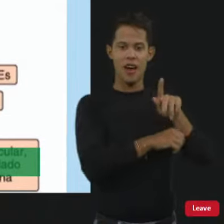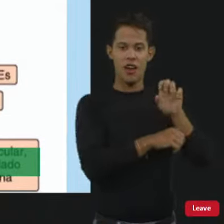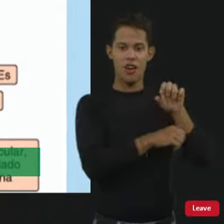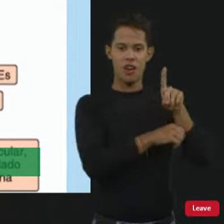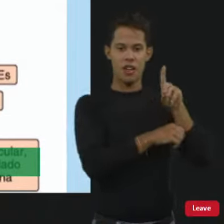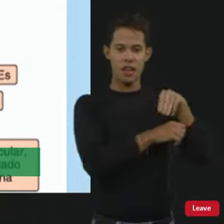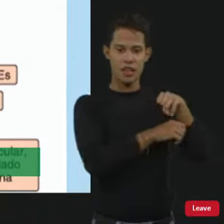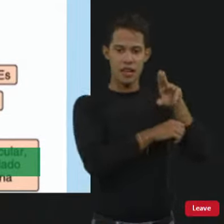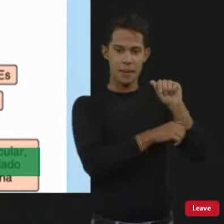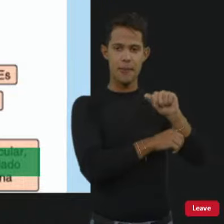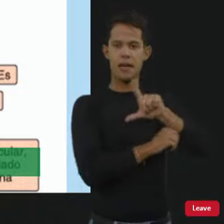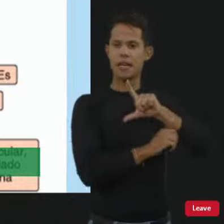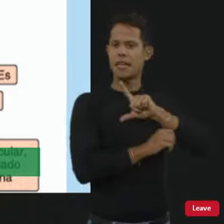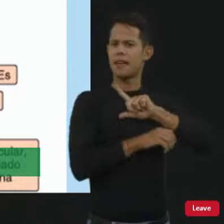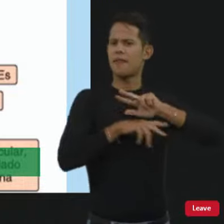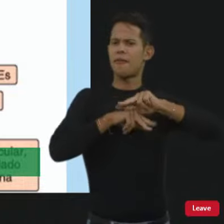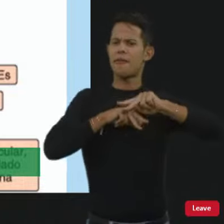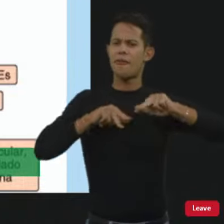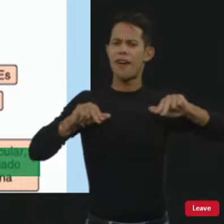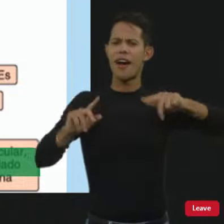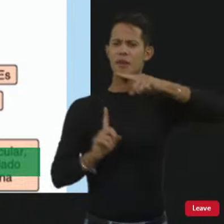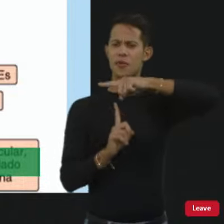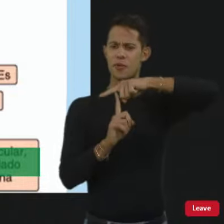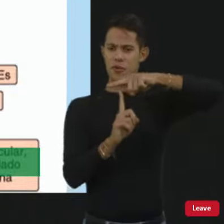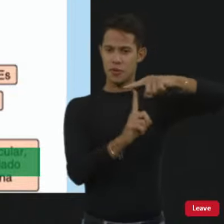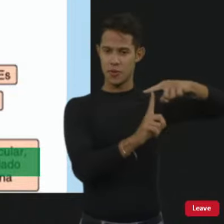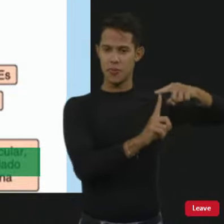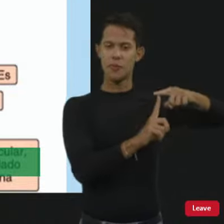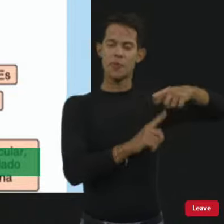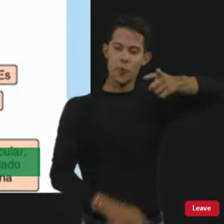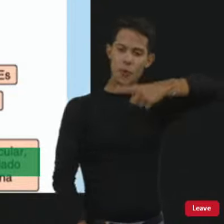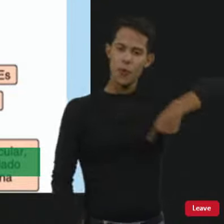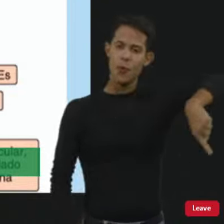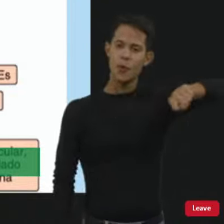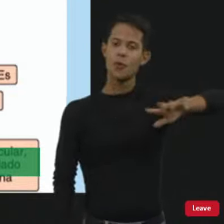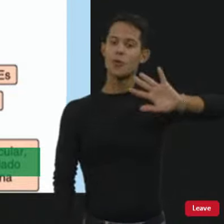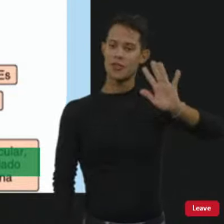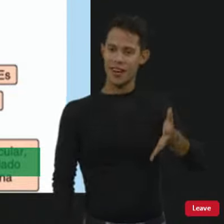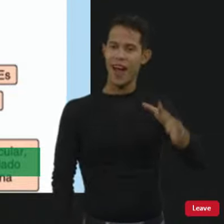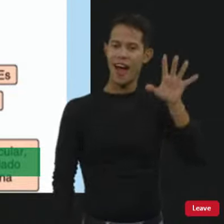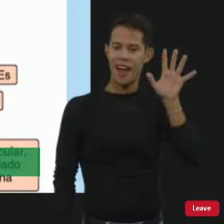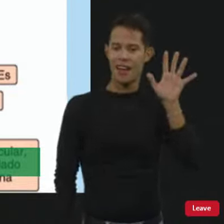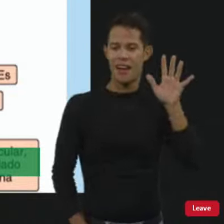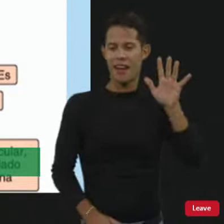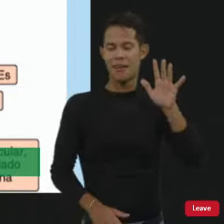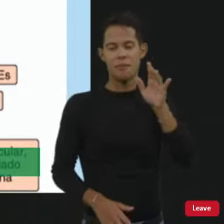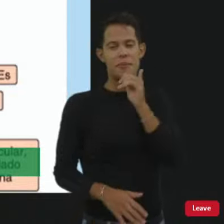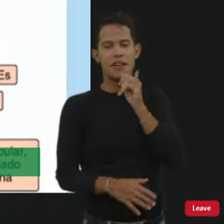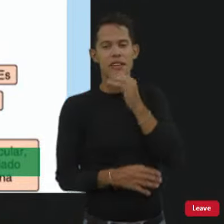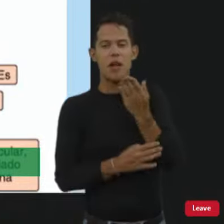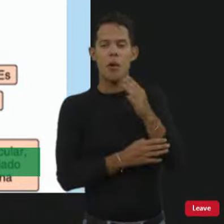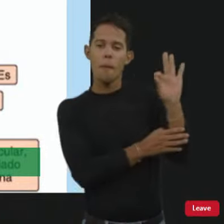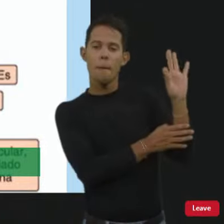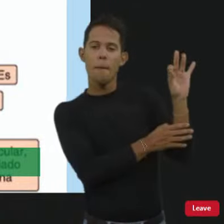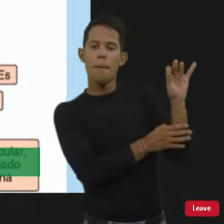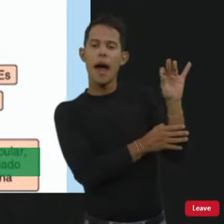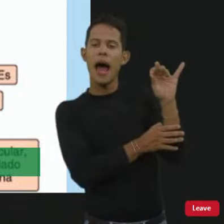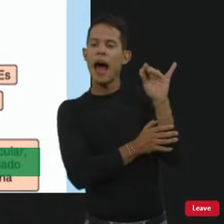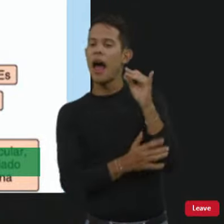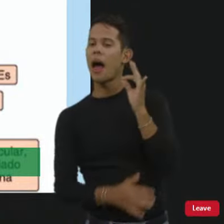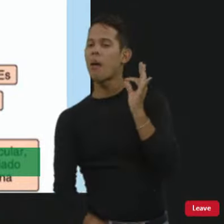de tipos de angedema. Então, vocês já devem ter ouvido falar, por exemplo, uma pessoa que sofreu uma ferroada de abelha e teve